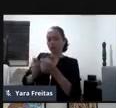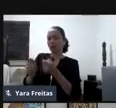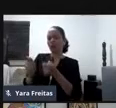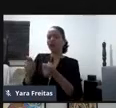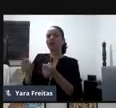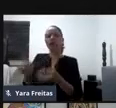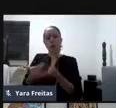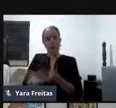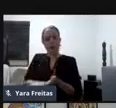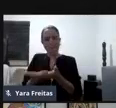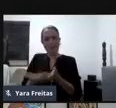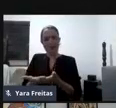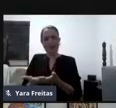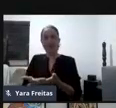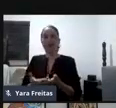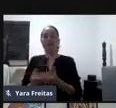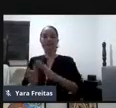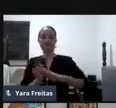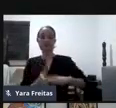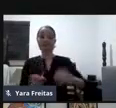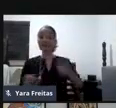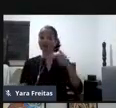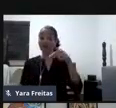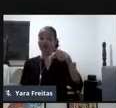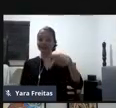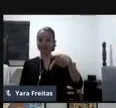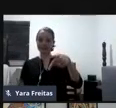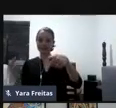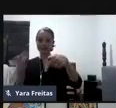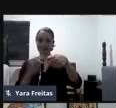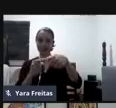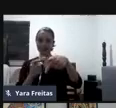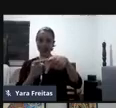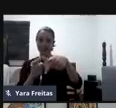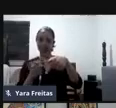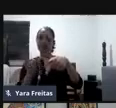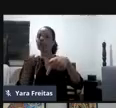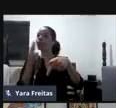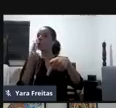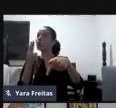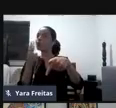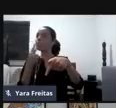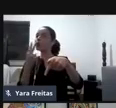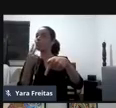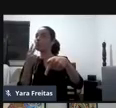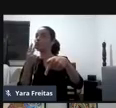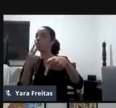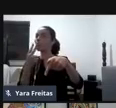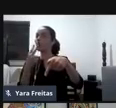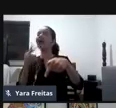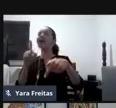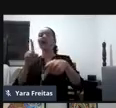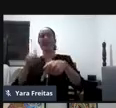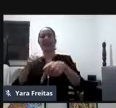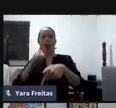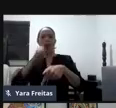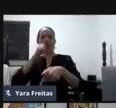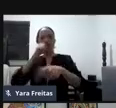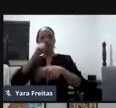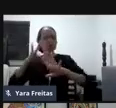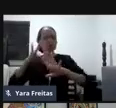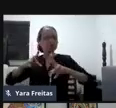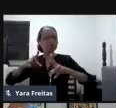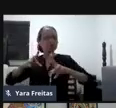O 7º fator de risco é o tabagismo, né? O tabagismo é fator de risco para muita